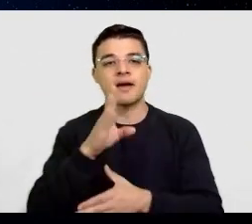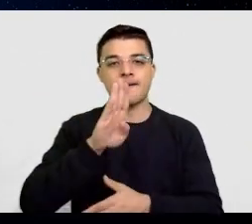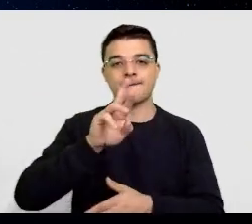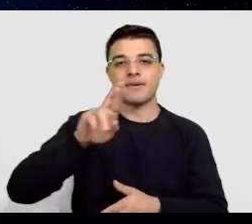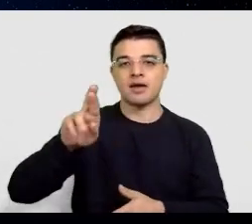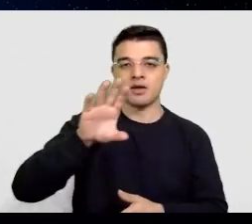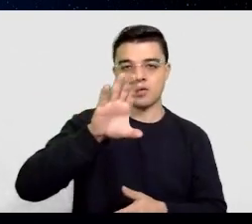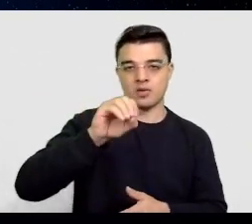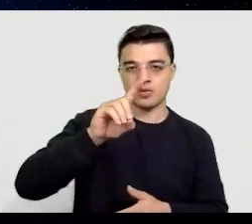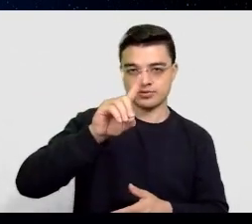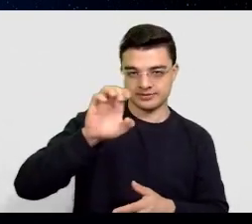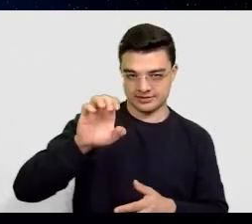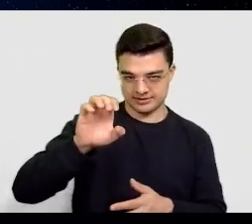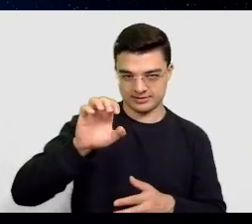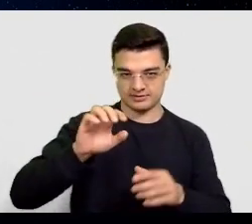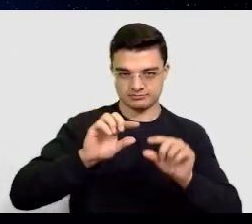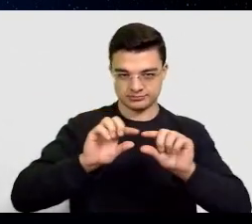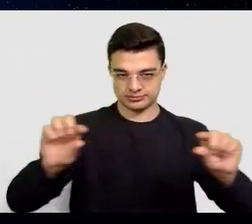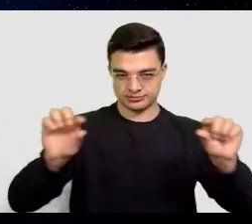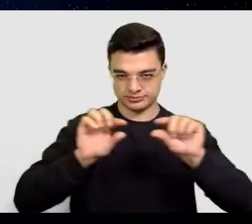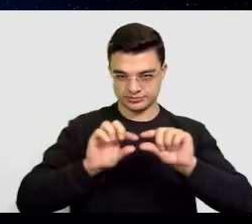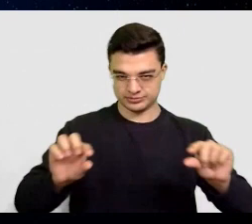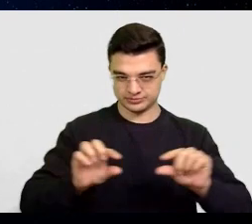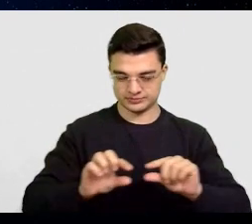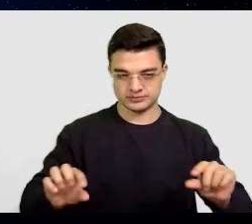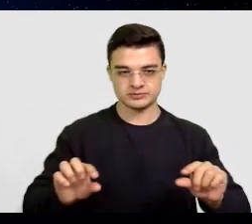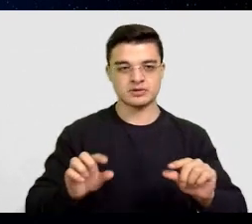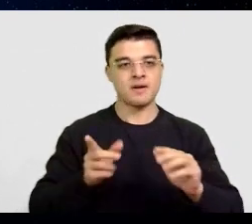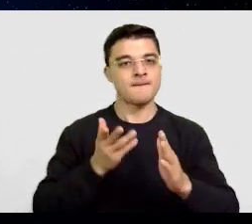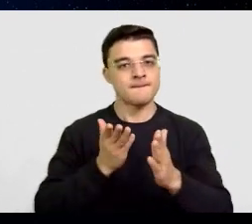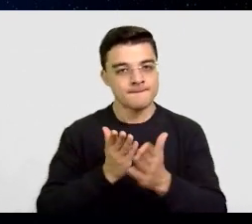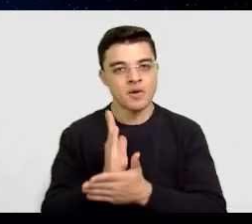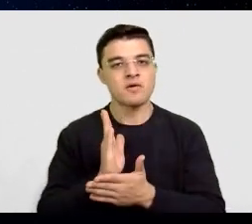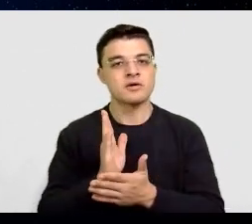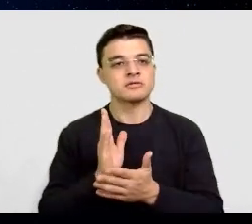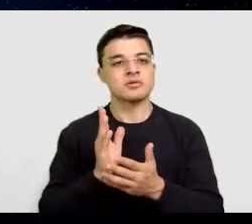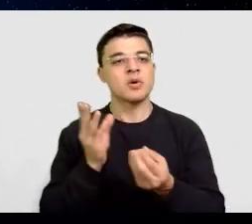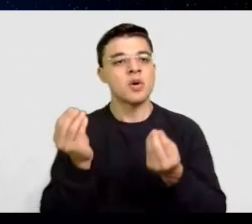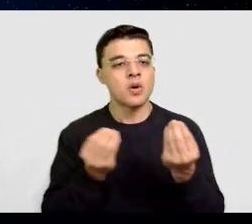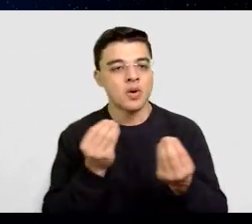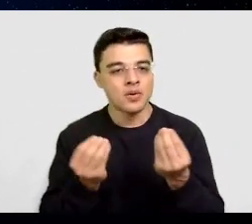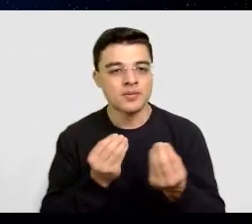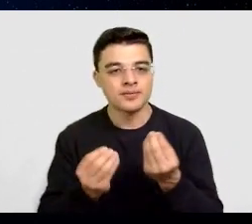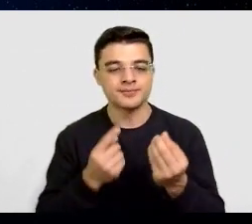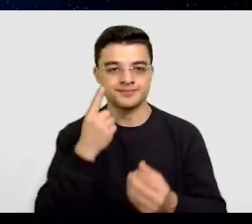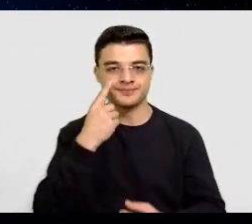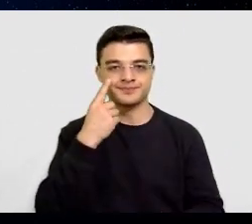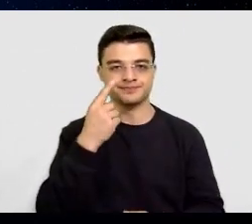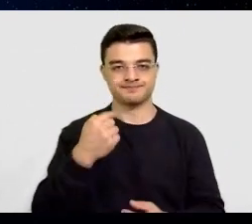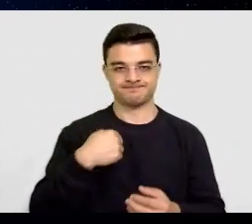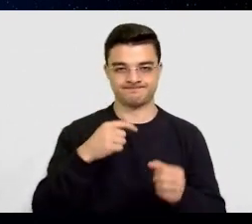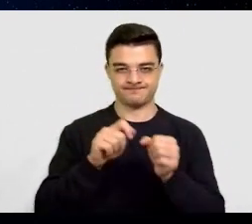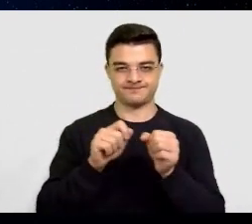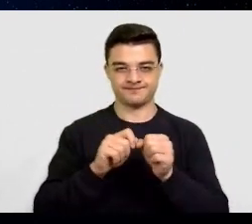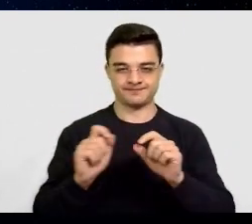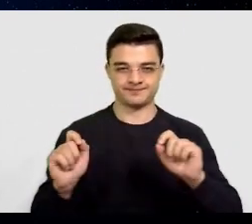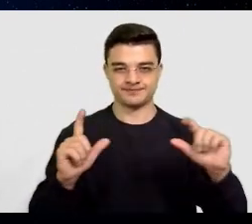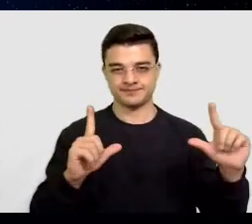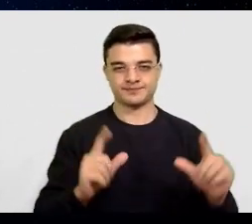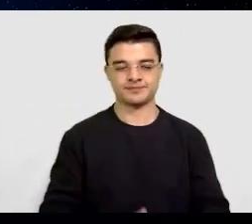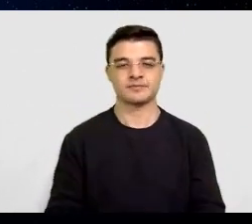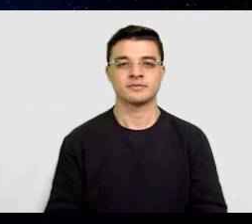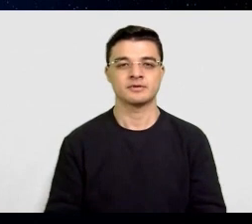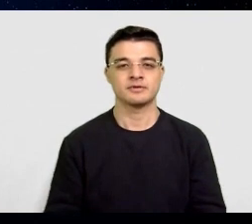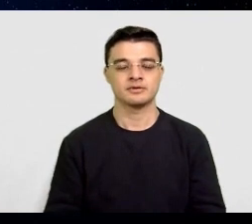uma ferramenta em Python para gerar esse conteúdo. No final, eu devo demonstrar alguma coisa, né, como que o